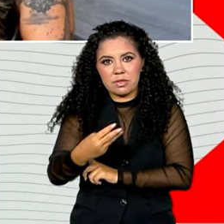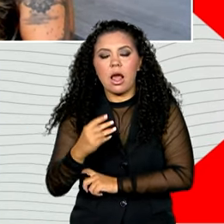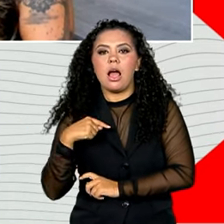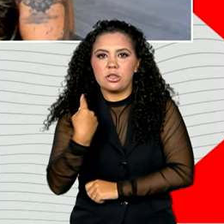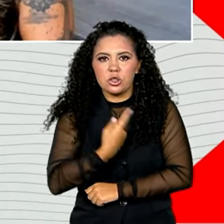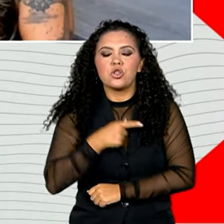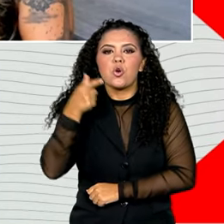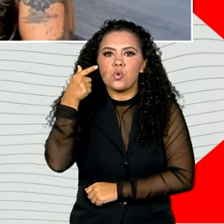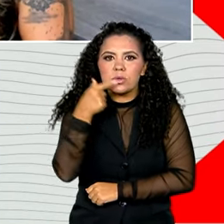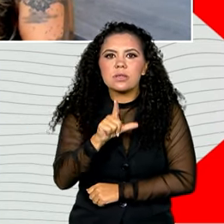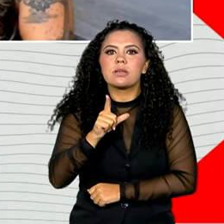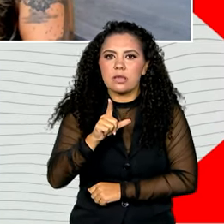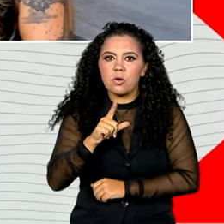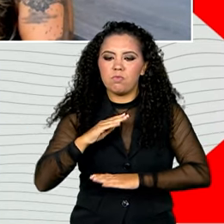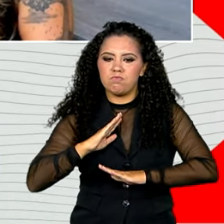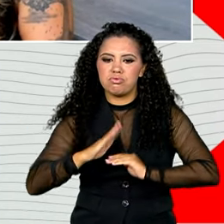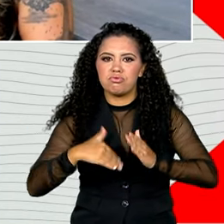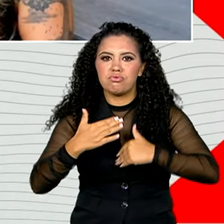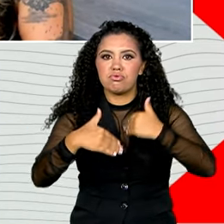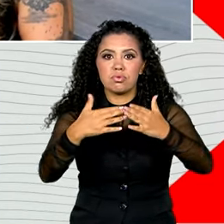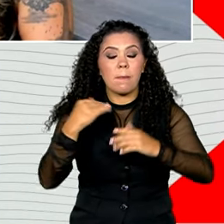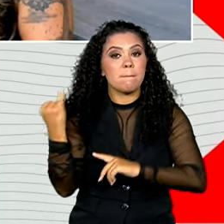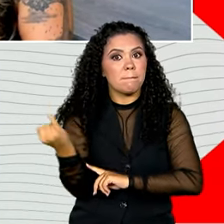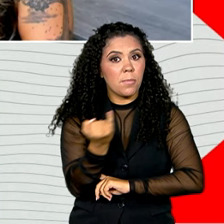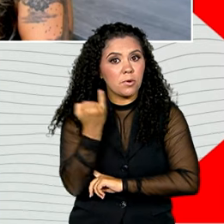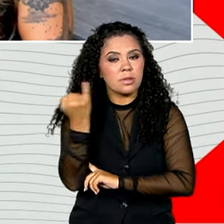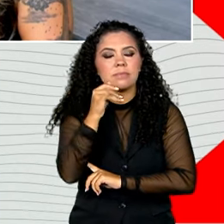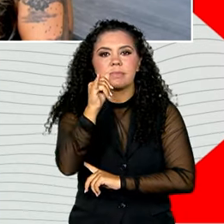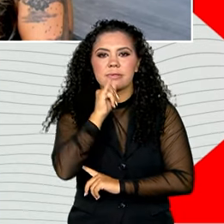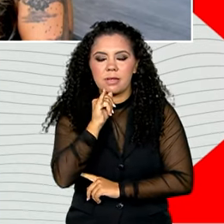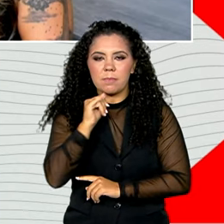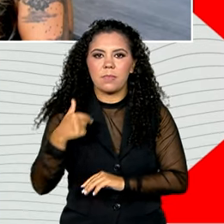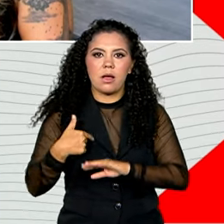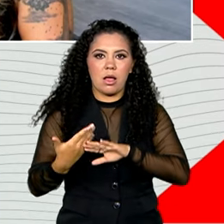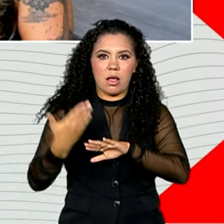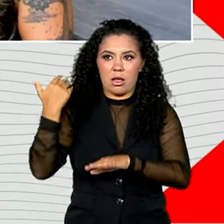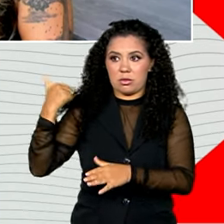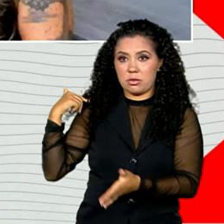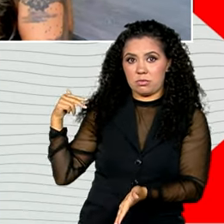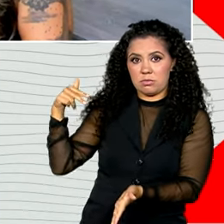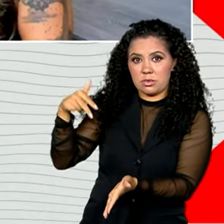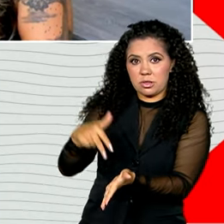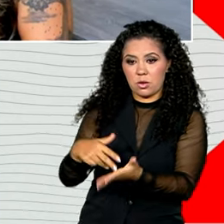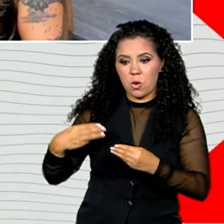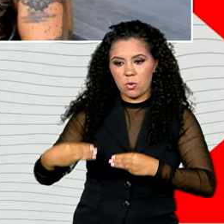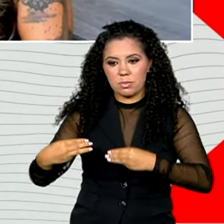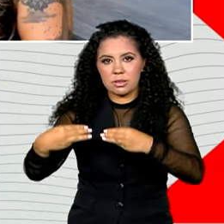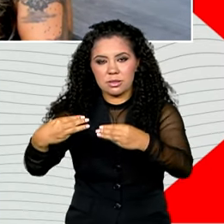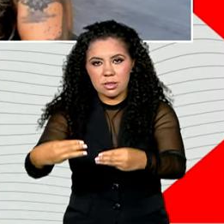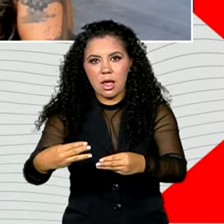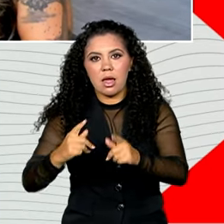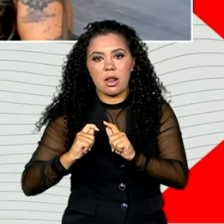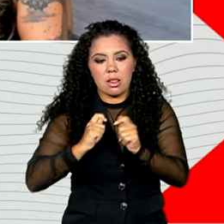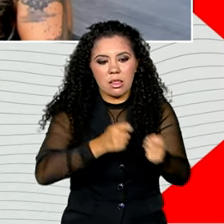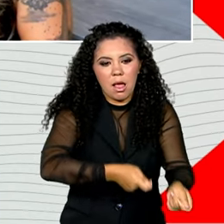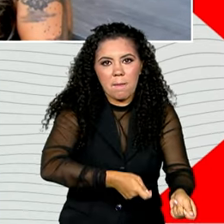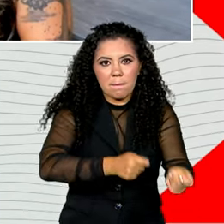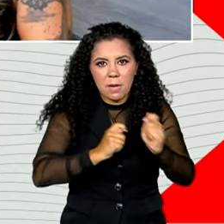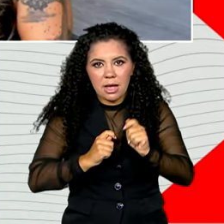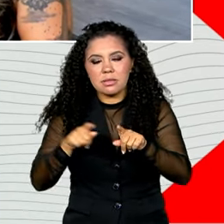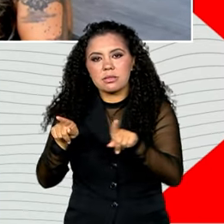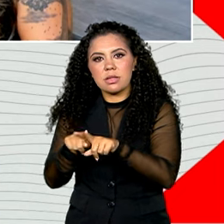vista, avanços muito expressivos. Quando chegamos ao Ministério da Pesca e Aquicultura, encontramos represados cerca